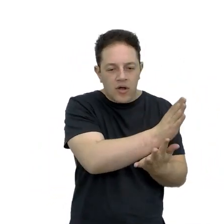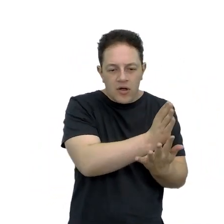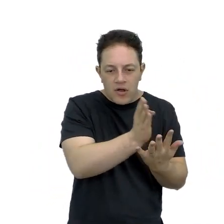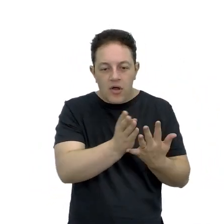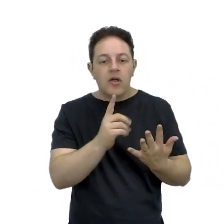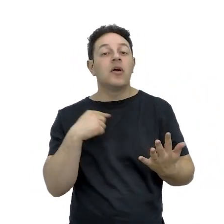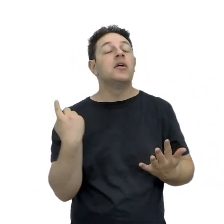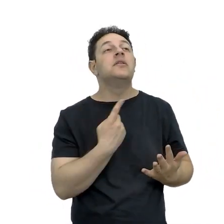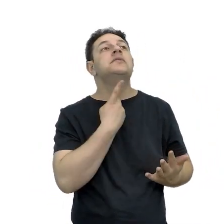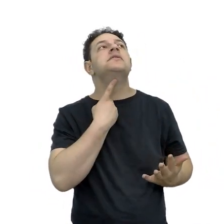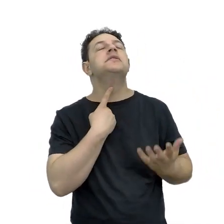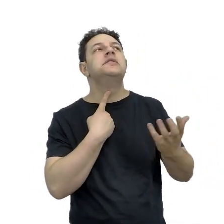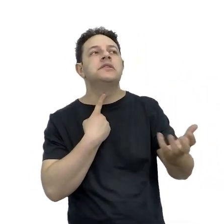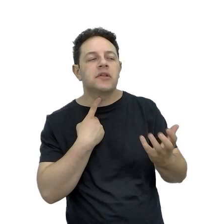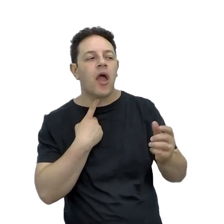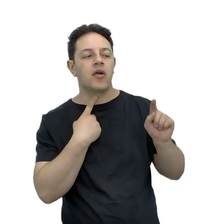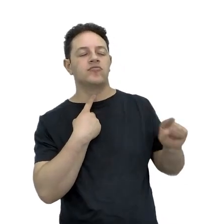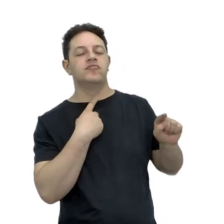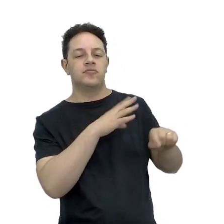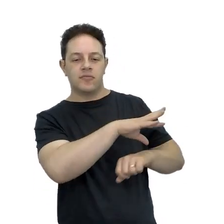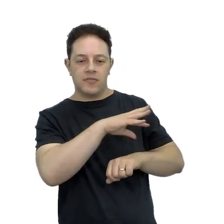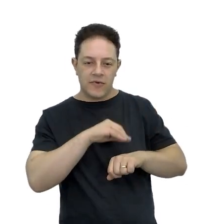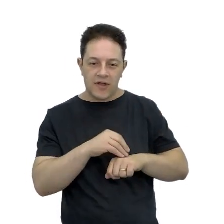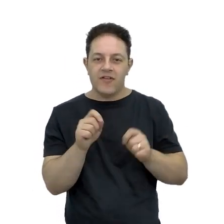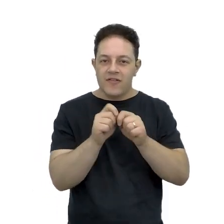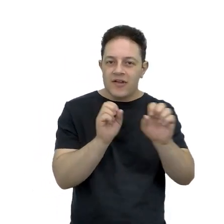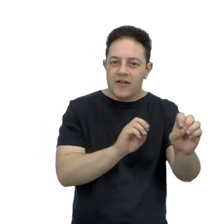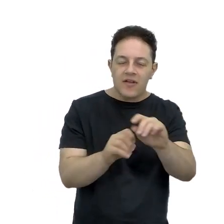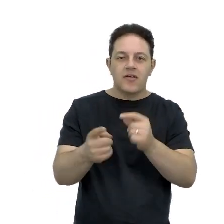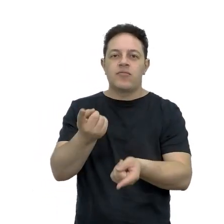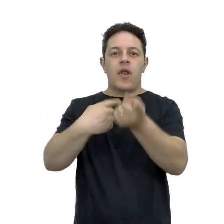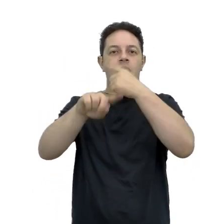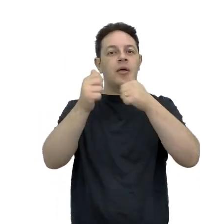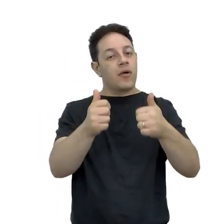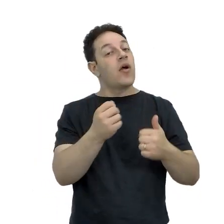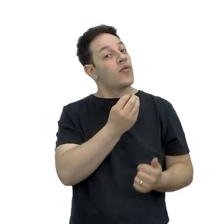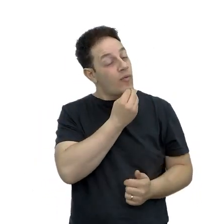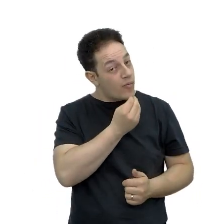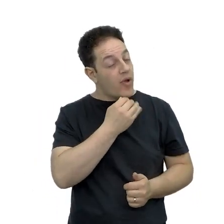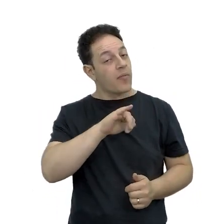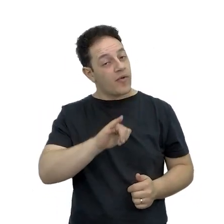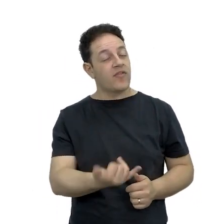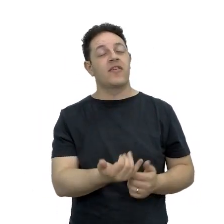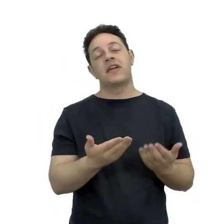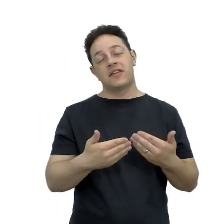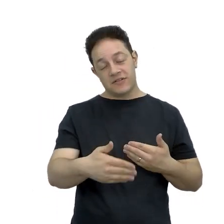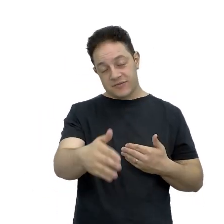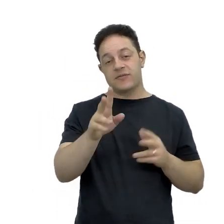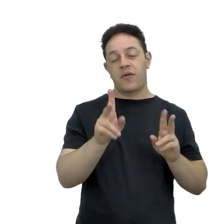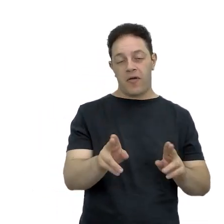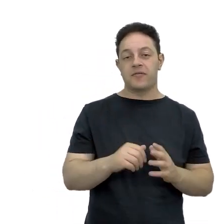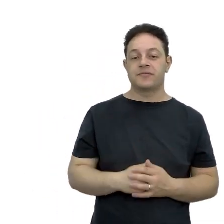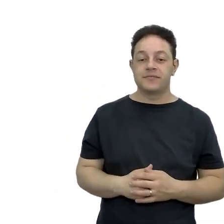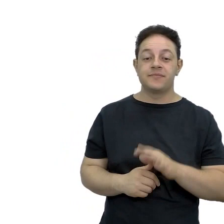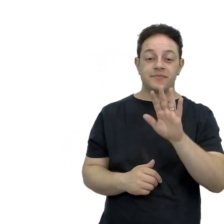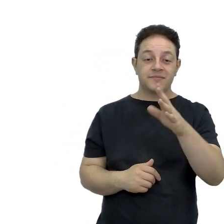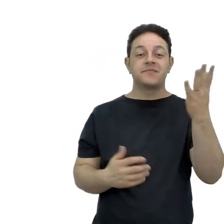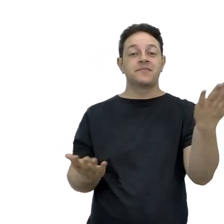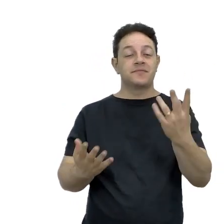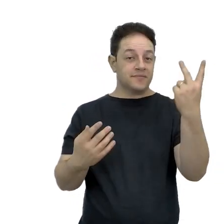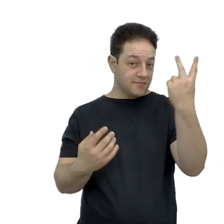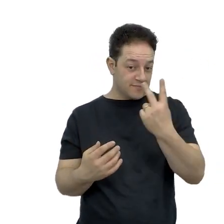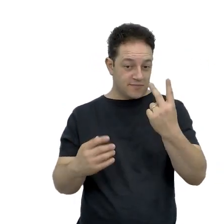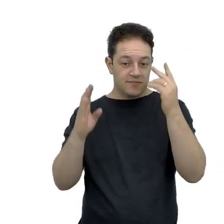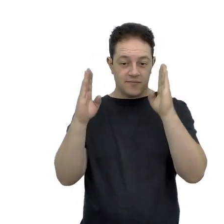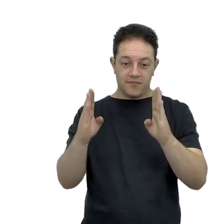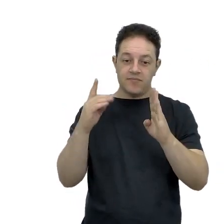gente quer desenvolver aqui com vocês. Então, vale a pena fazer isso. Para entrar no segundo